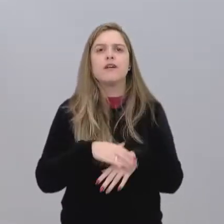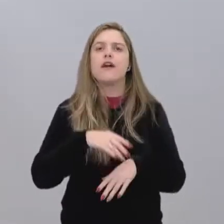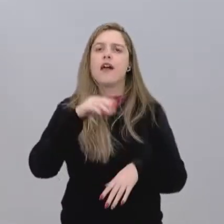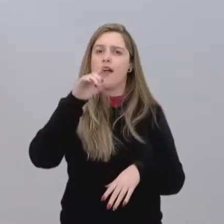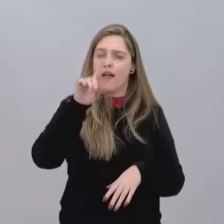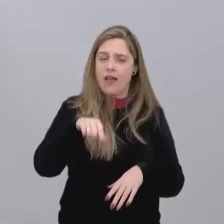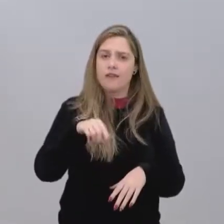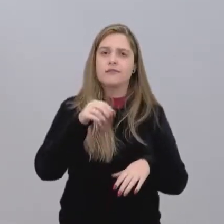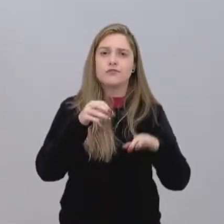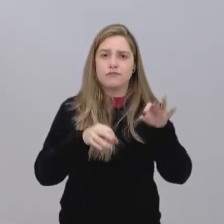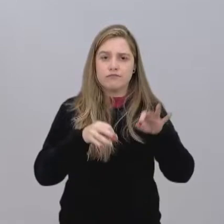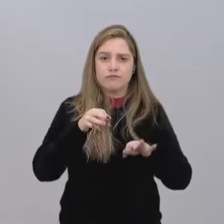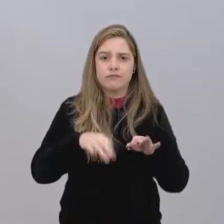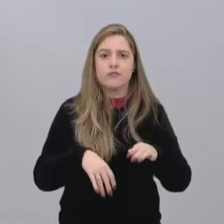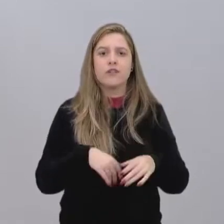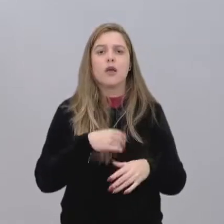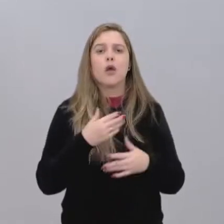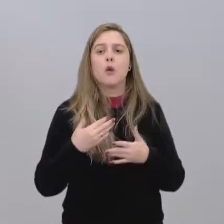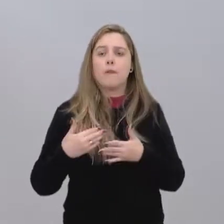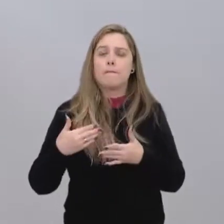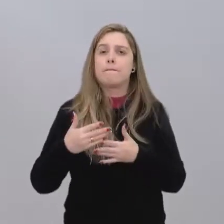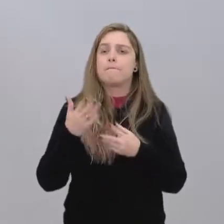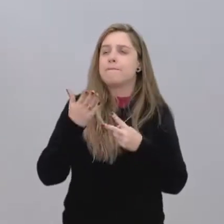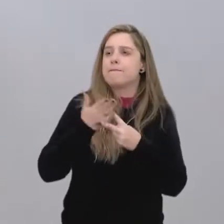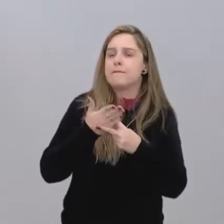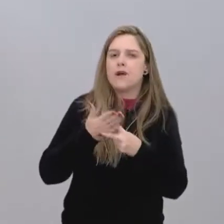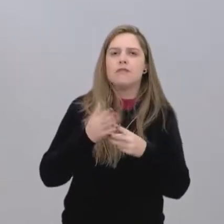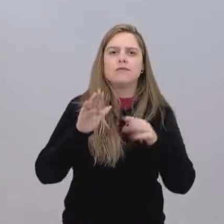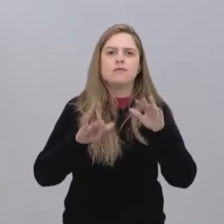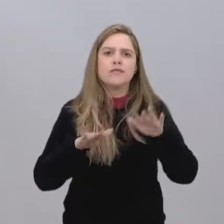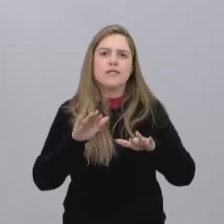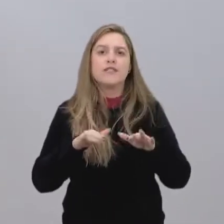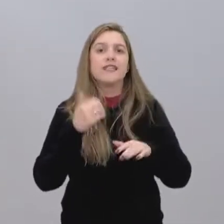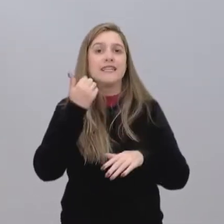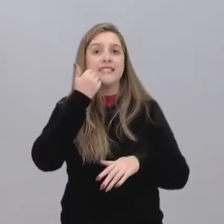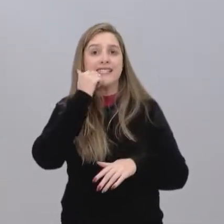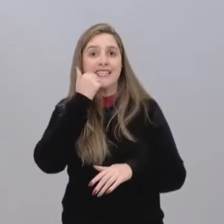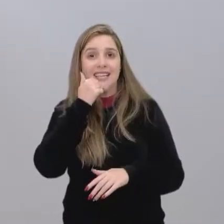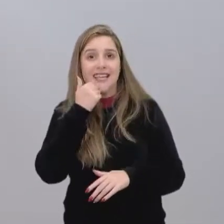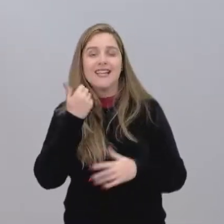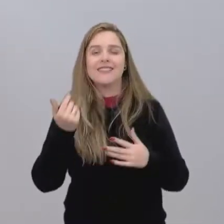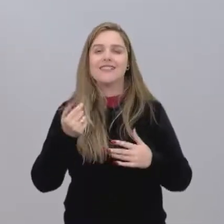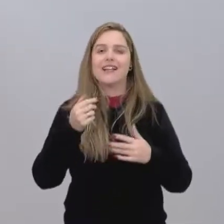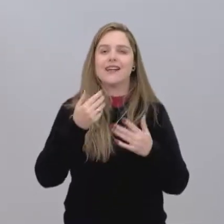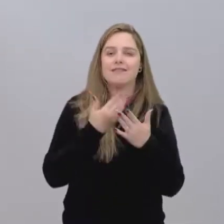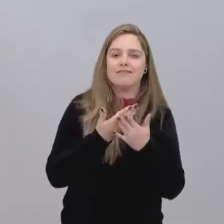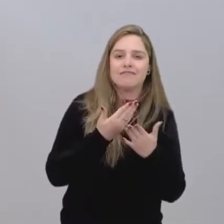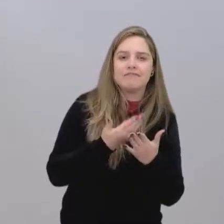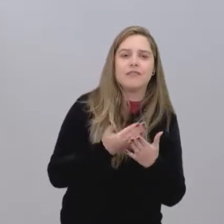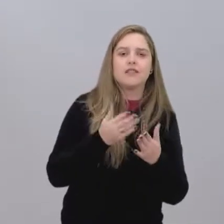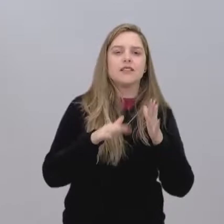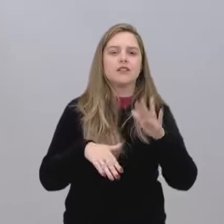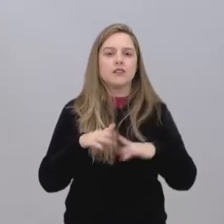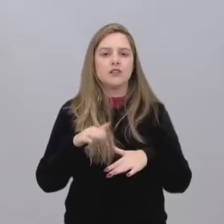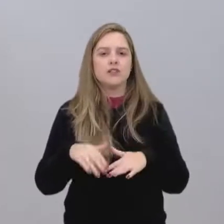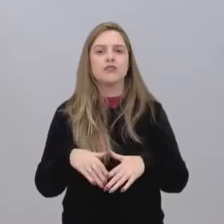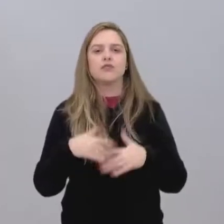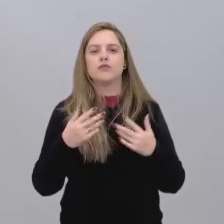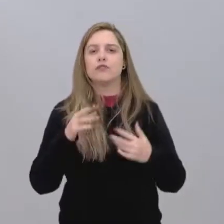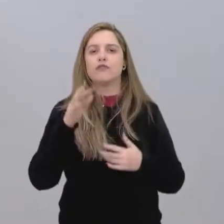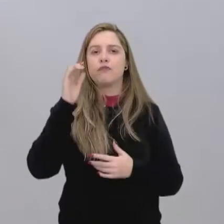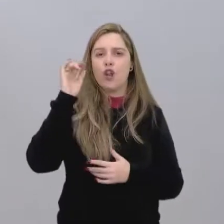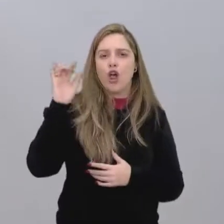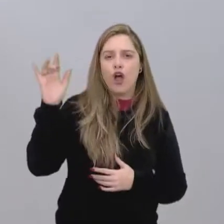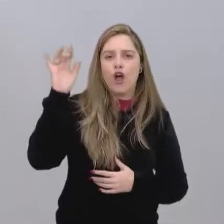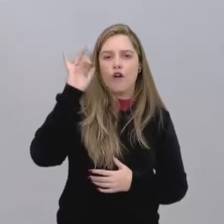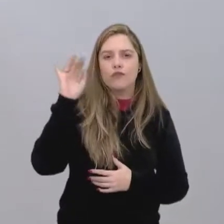essa justificativa esteja pautada muitas vezes na ciência, né, pautada muitas vezes em filósofos, né,